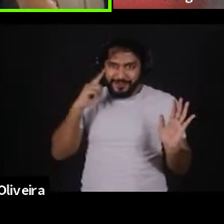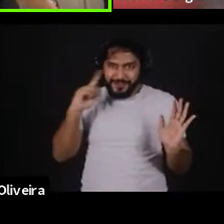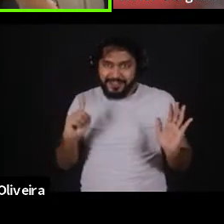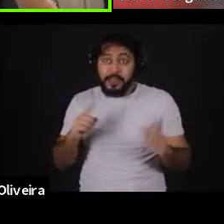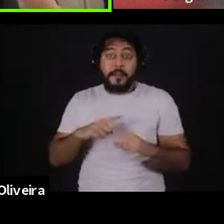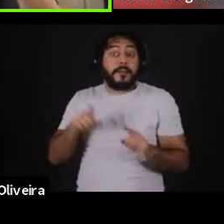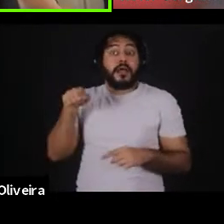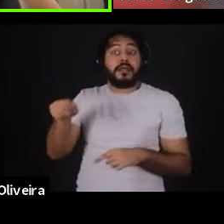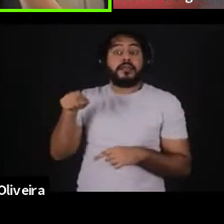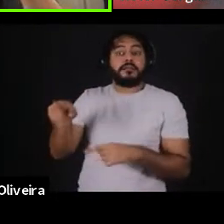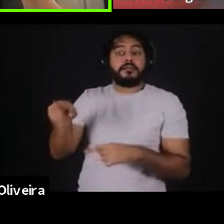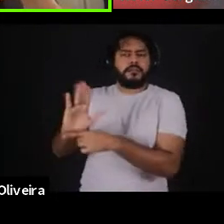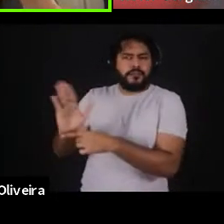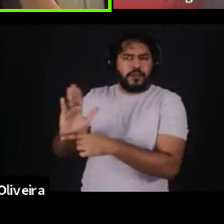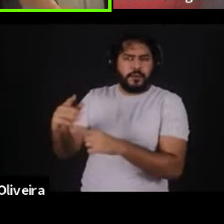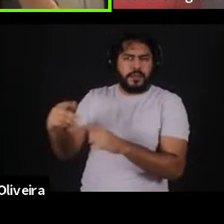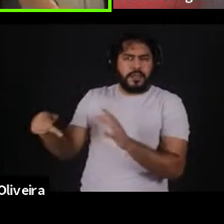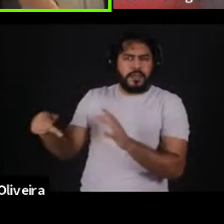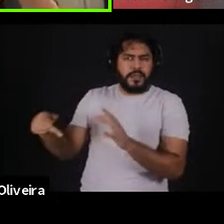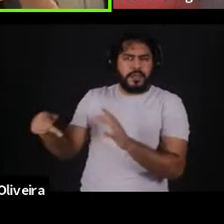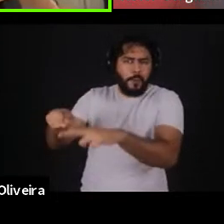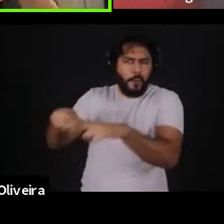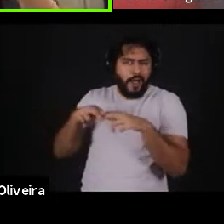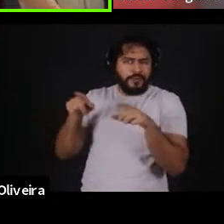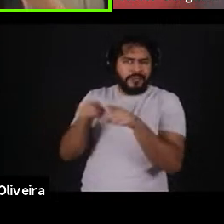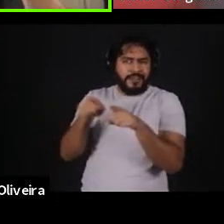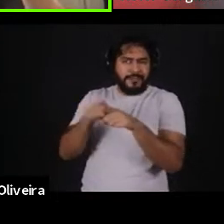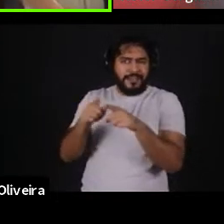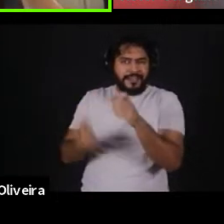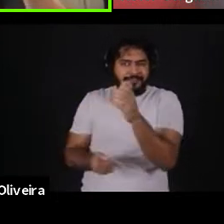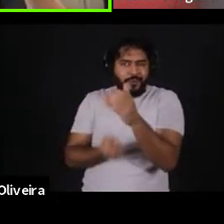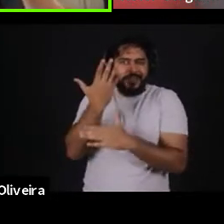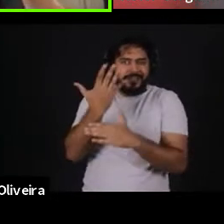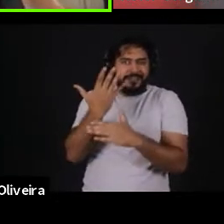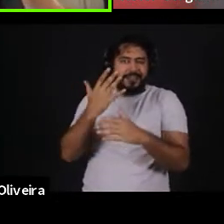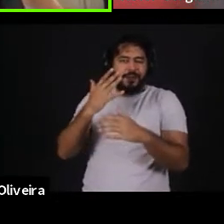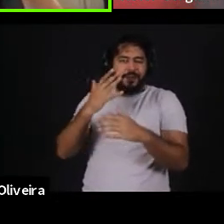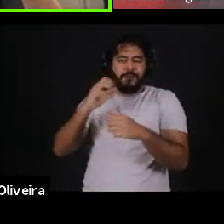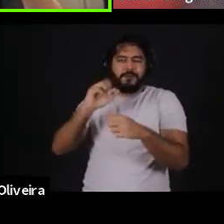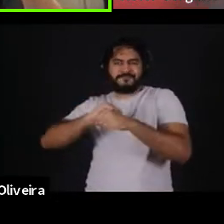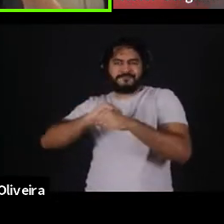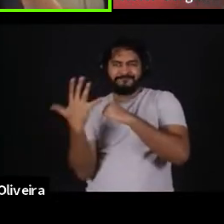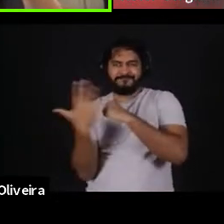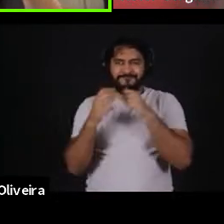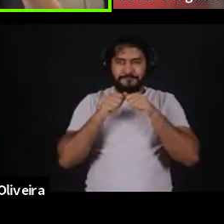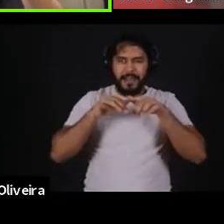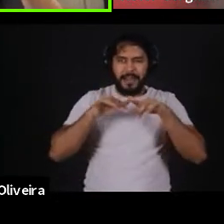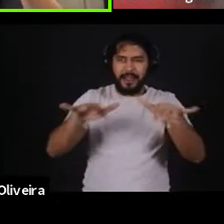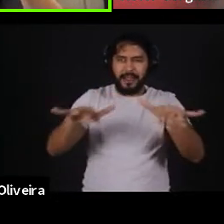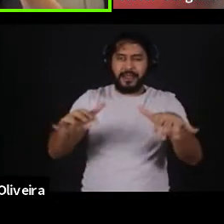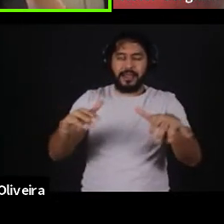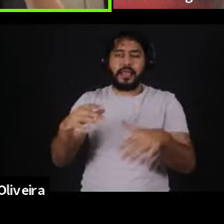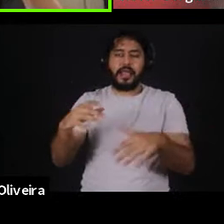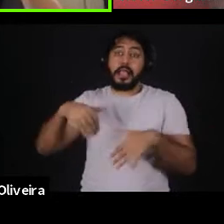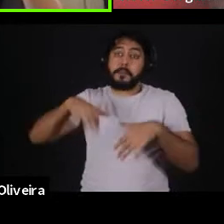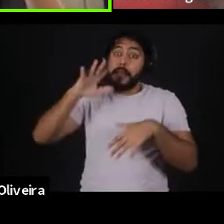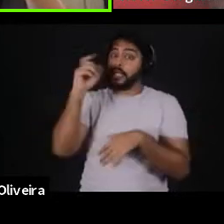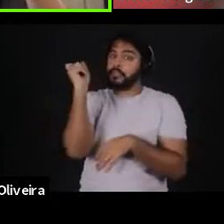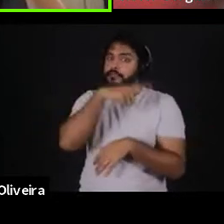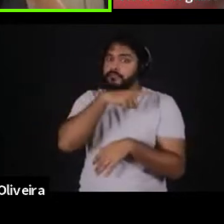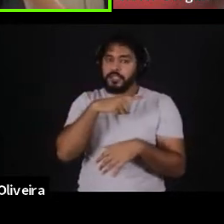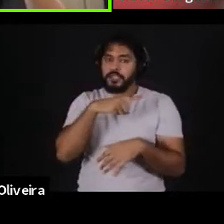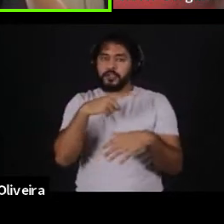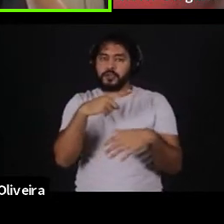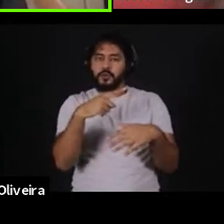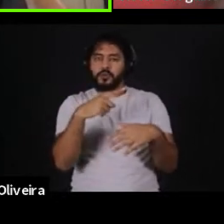do fato da pandemia também ter acontecido, e então fica mais difícil para vocês apresentarem com o público. Teve a ver com isso ou